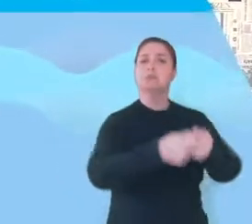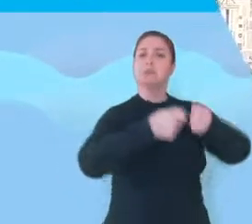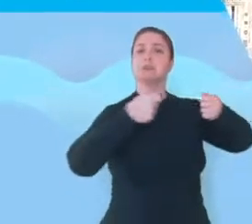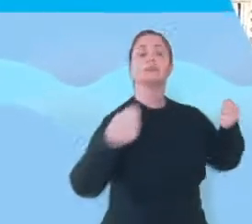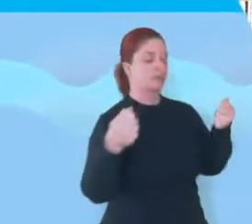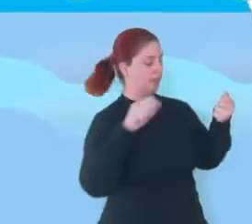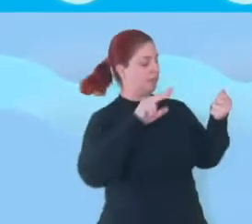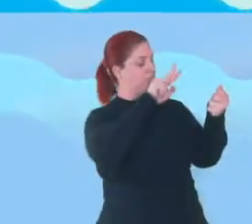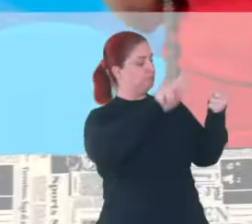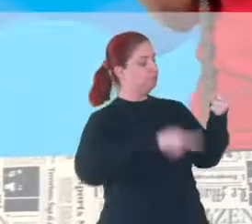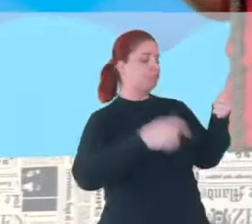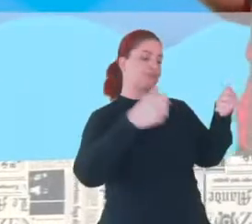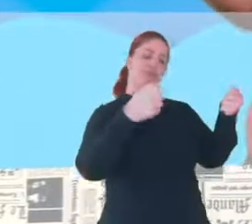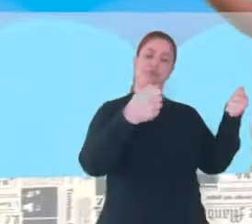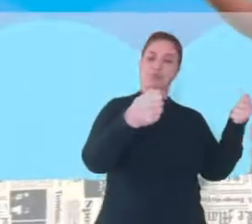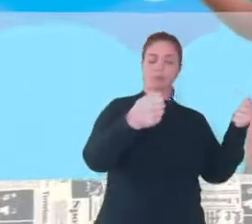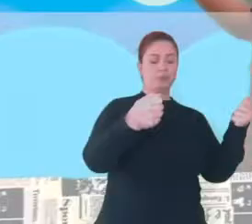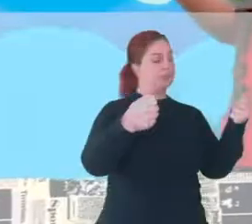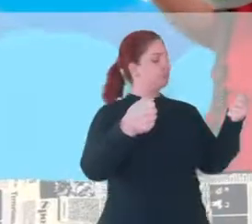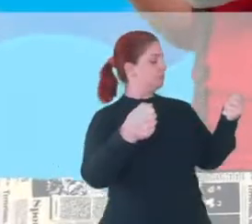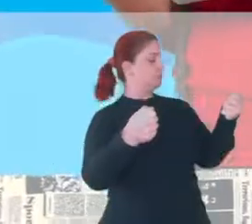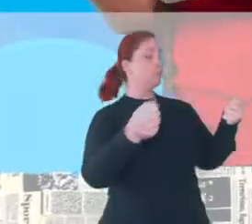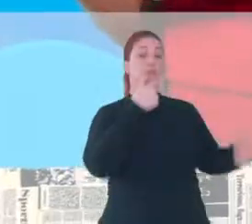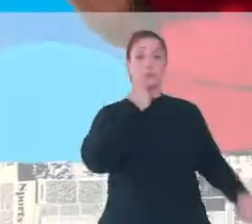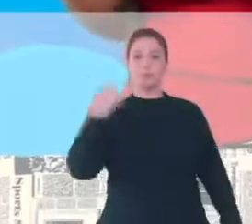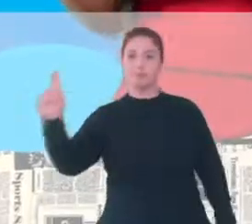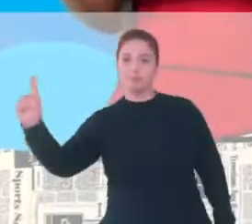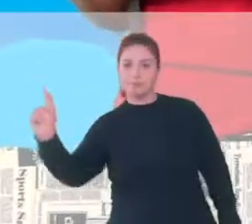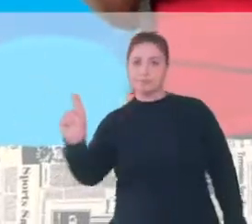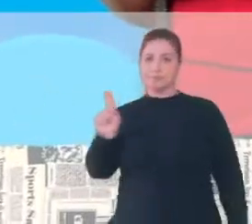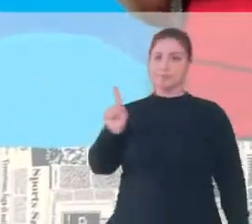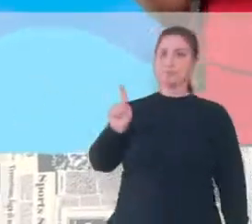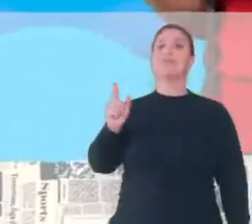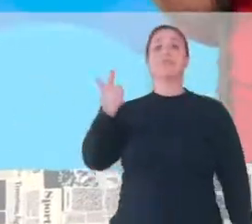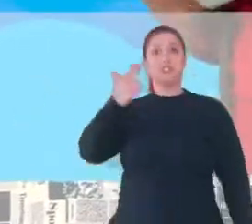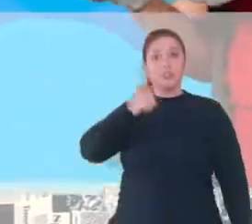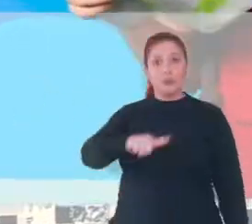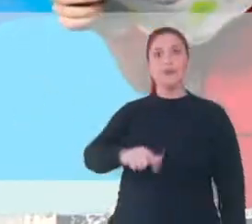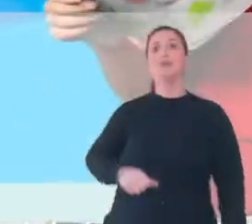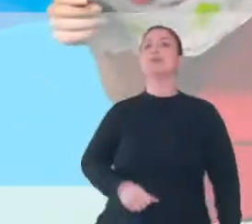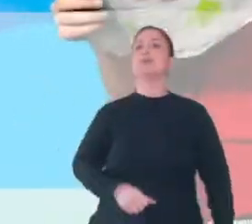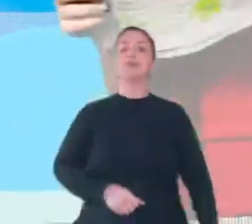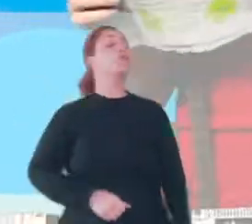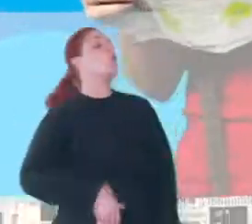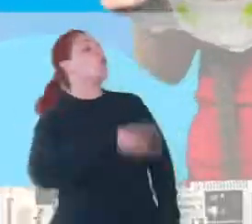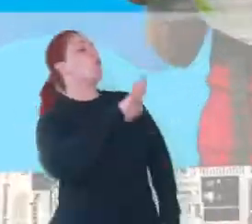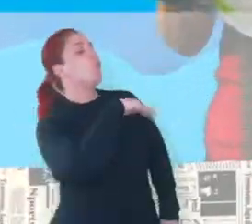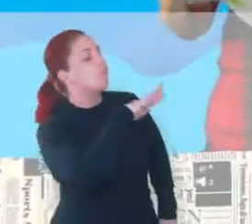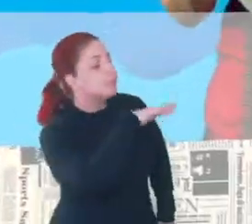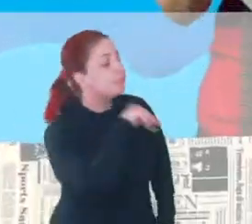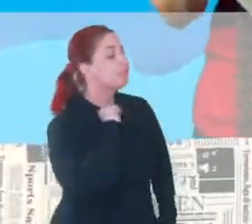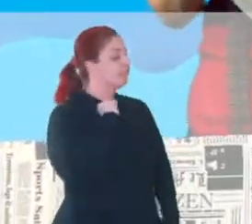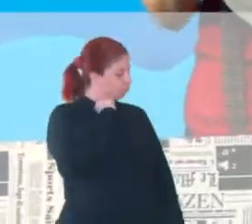adorava os quadrinhos. E o passageiro, mais uma vez, não se aguentou. Com licença, senhor. É, com